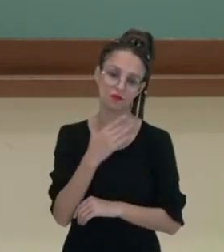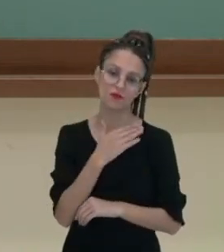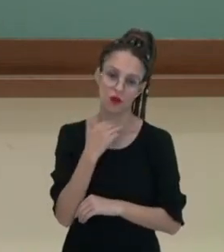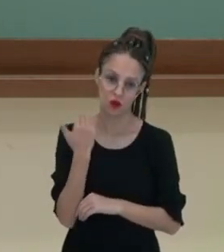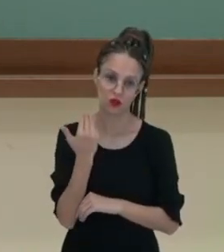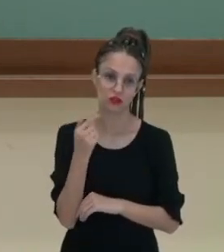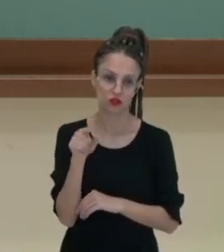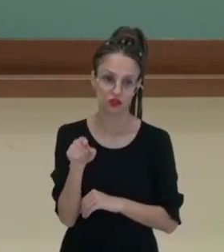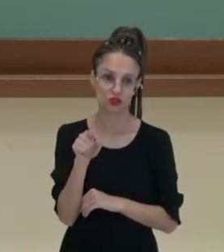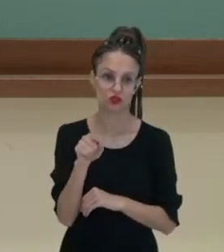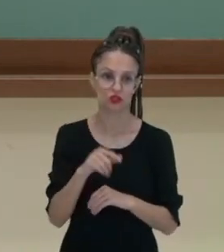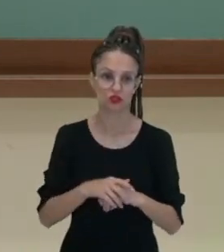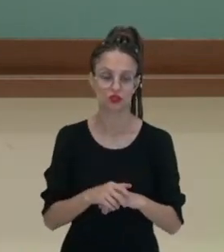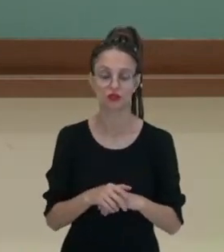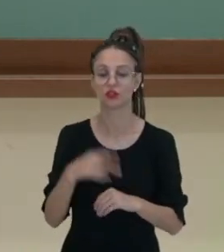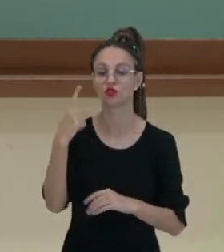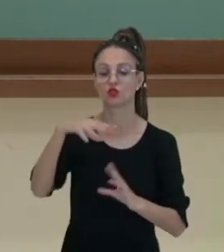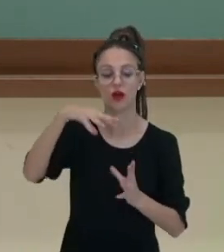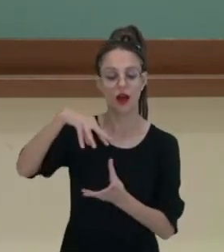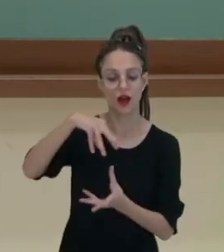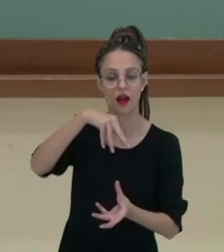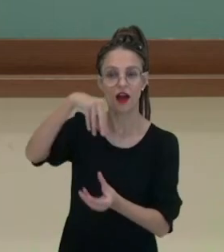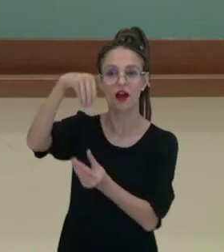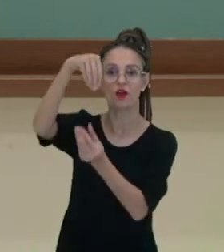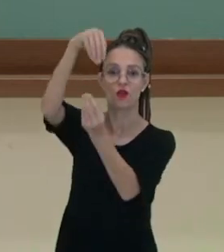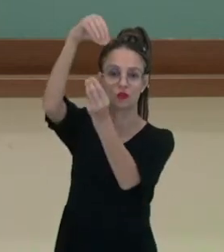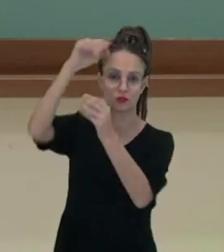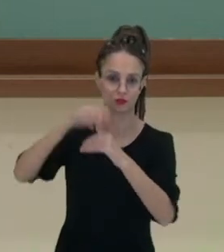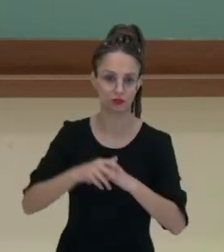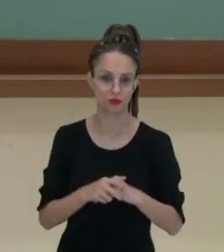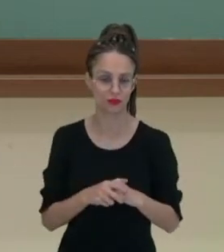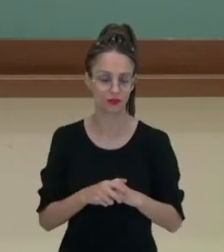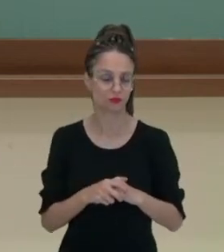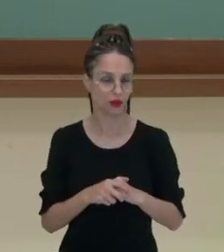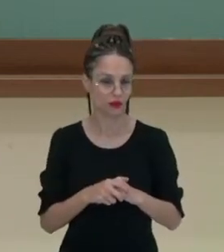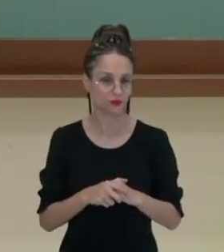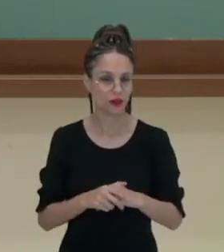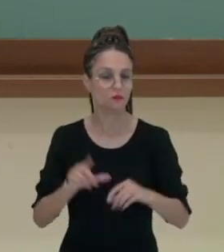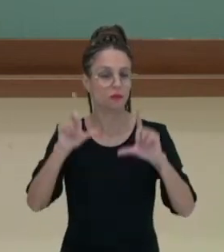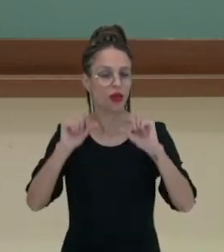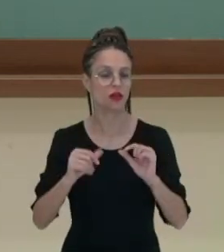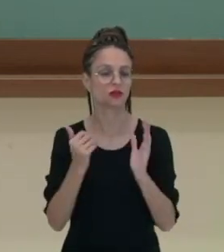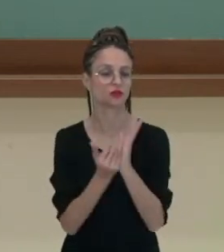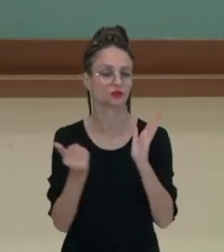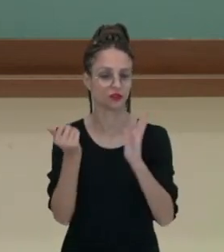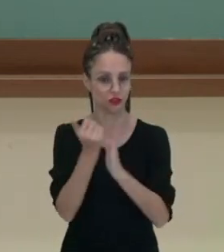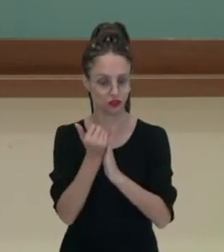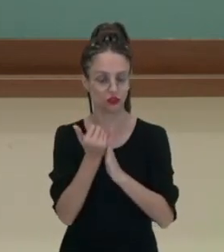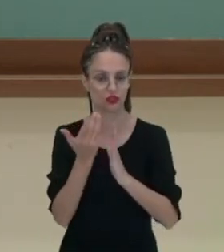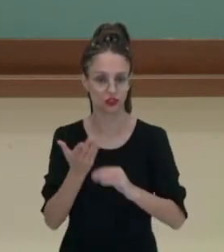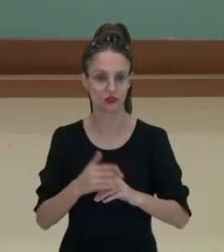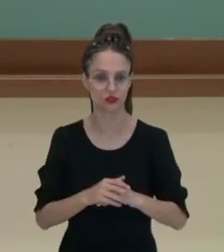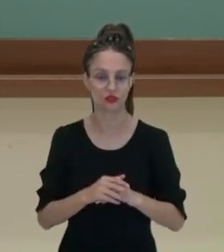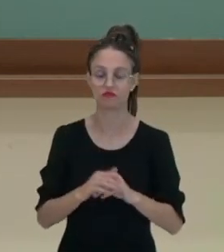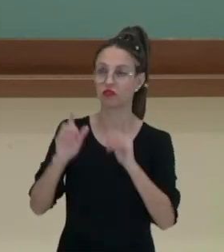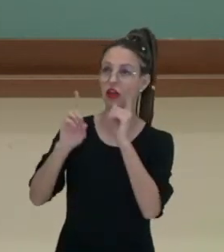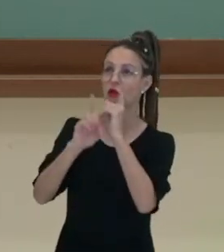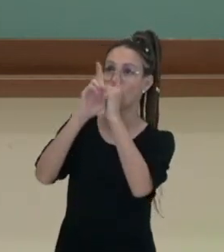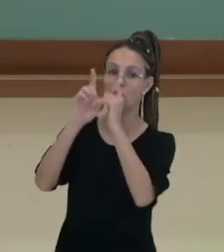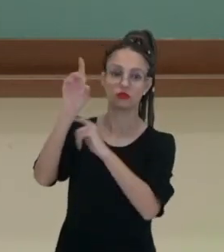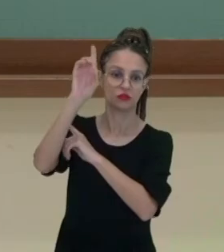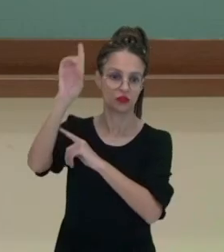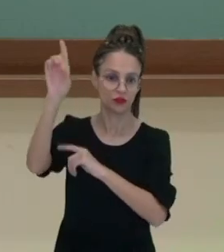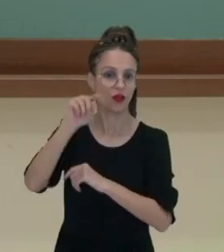Então, sua alma subiu ao céu. Poderia ter dito, foi ao encontro do Criador, né?